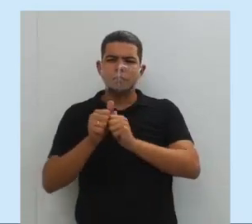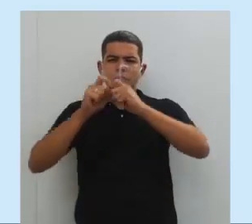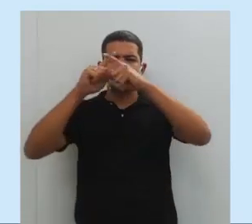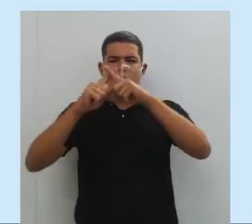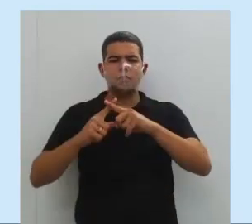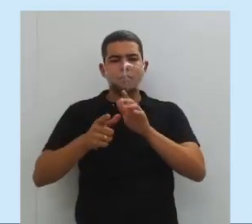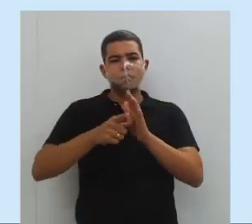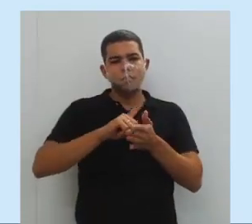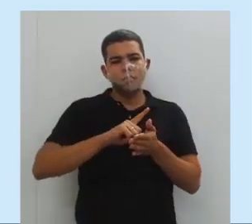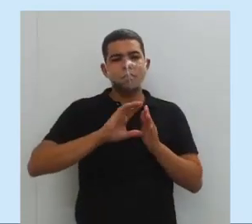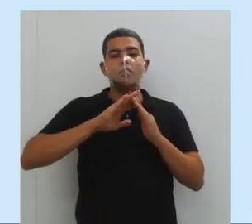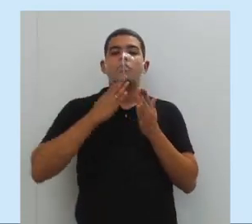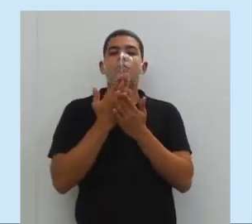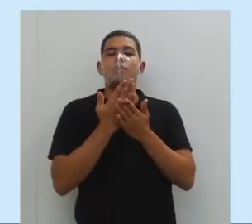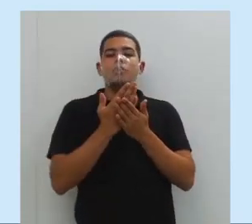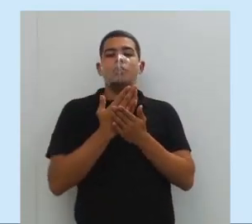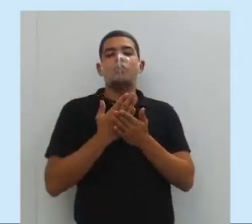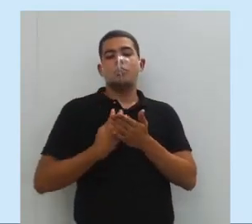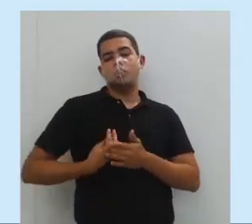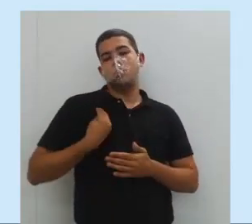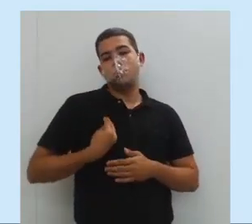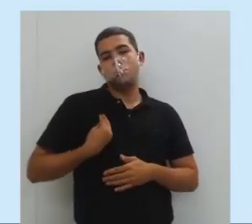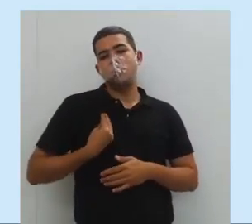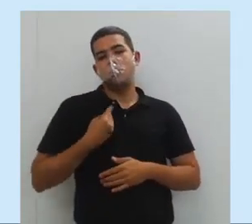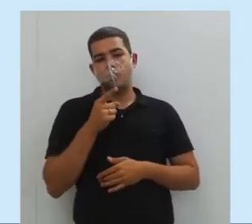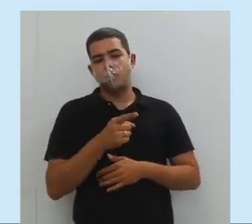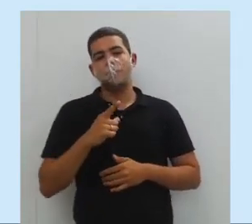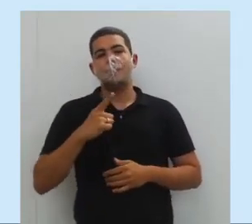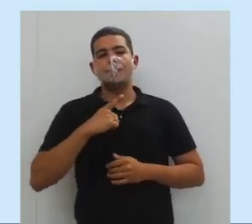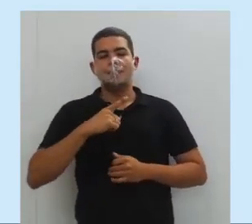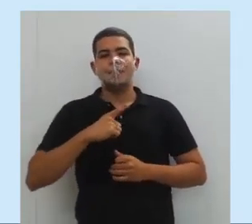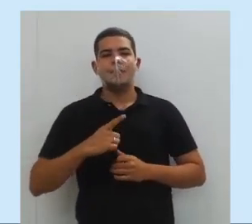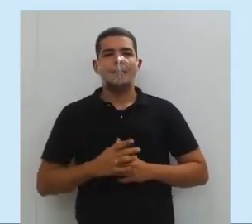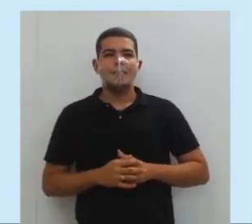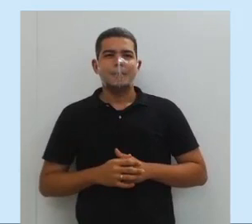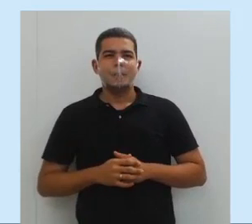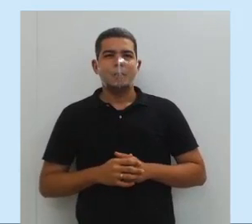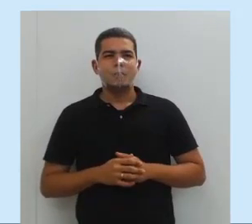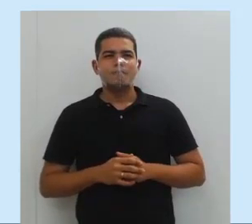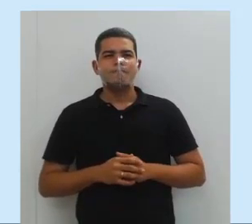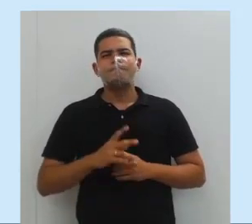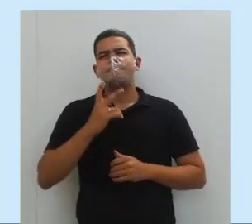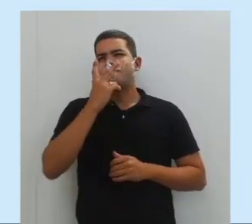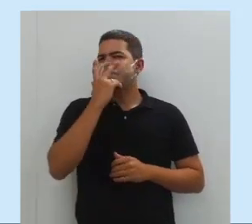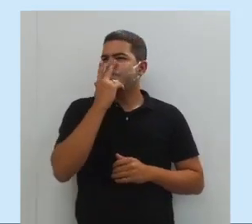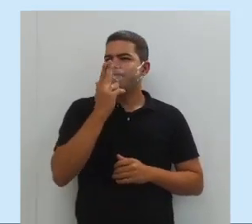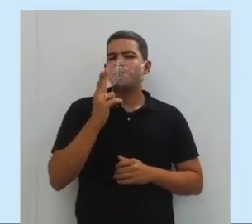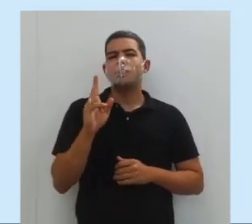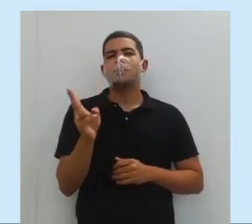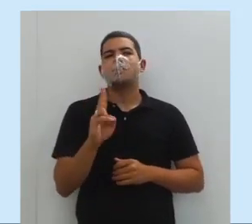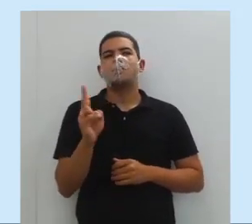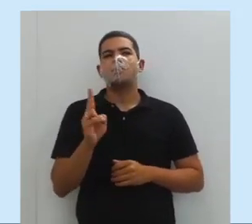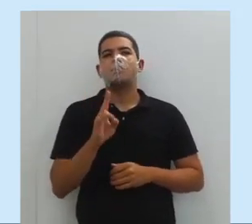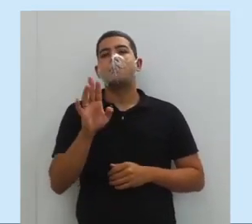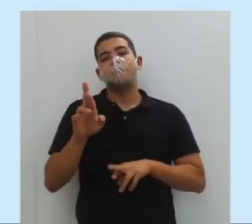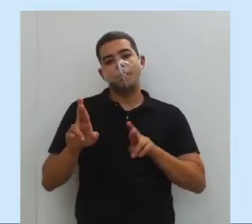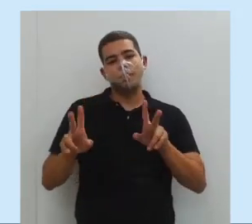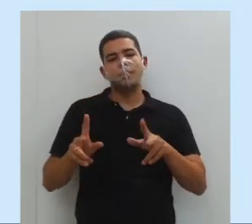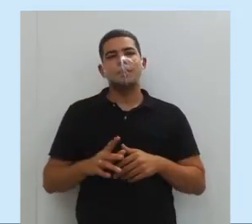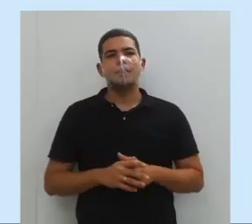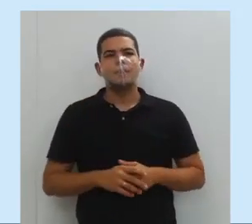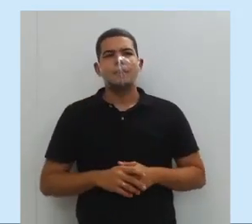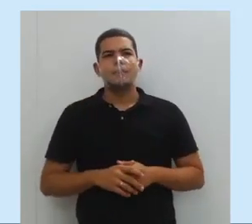da escola, mas tem características diferentes e peculiares aos esportes, né? Parece o nome, mas eles